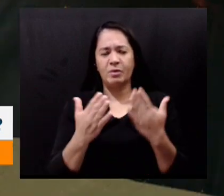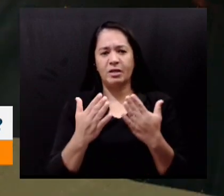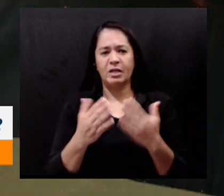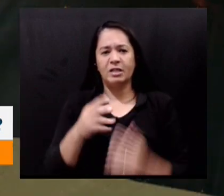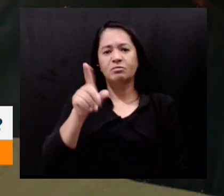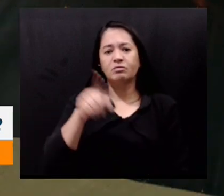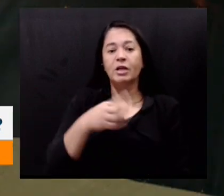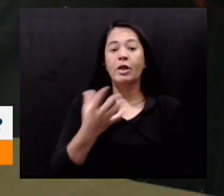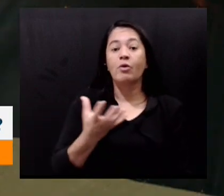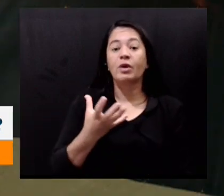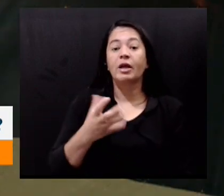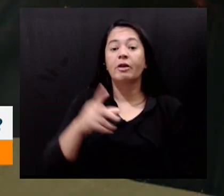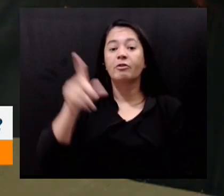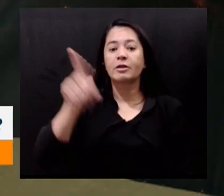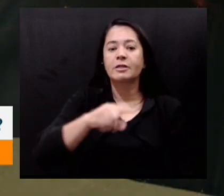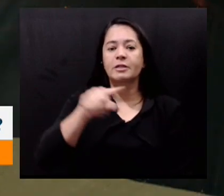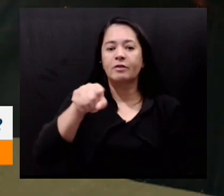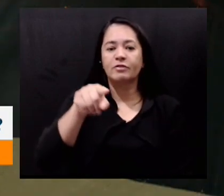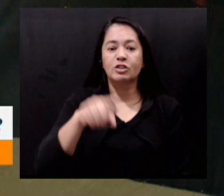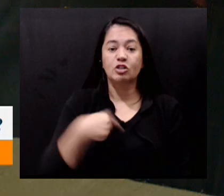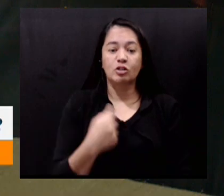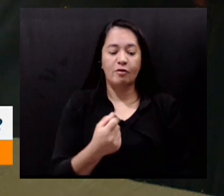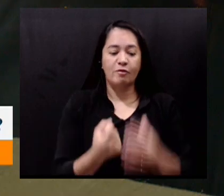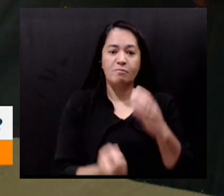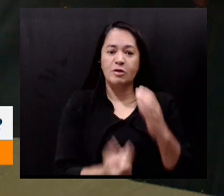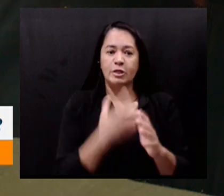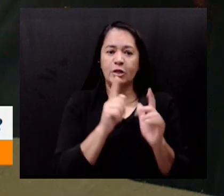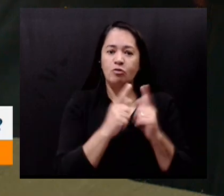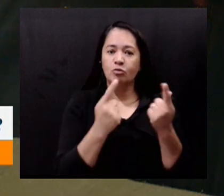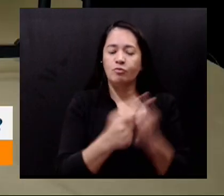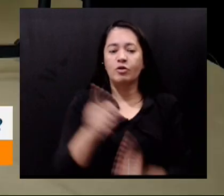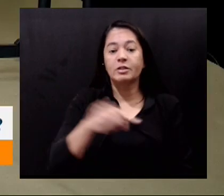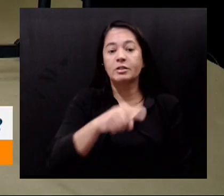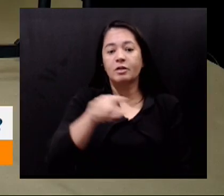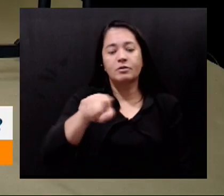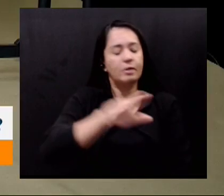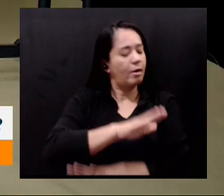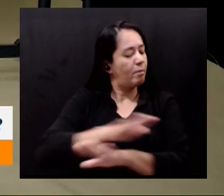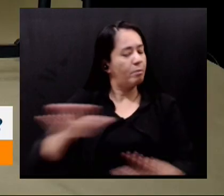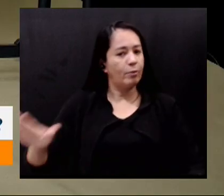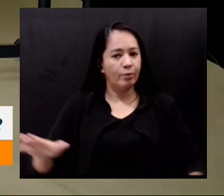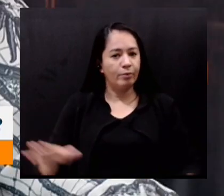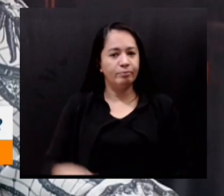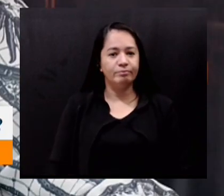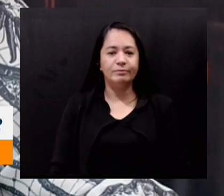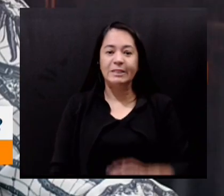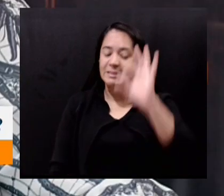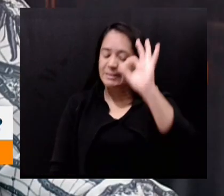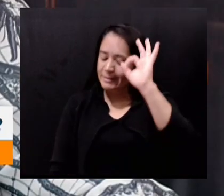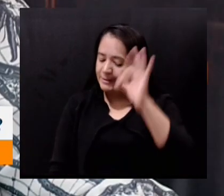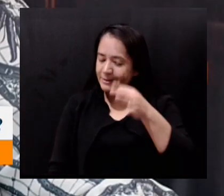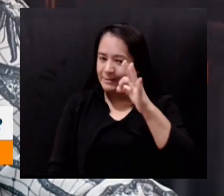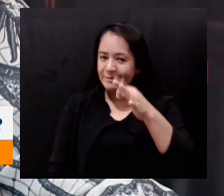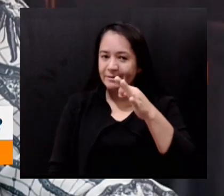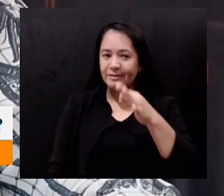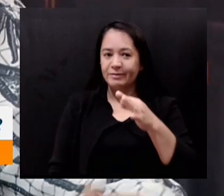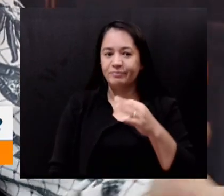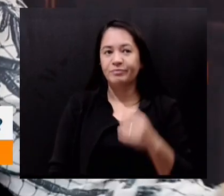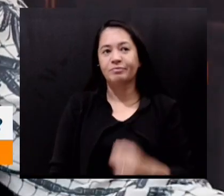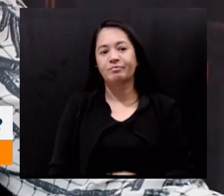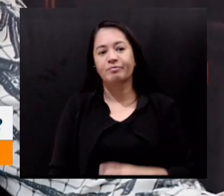gente vai montar um grupo, eu vou te cancelar e fim. Ah, com certeza sim. Muitas vezes, por exemplo,